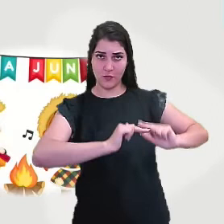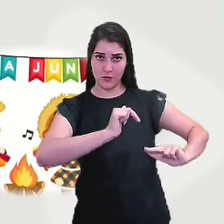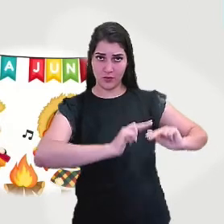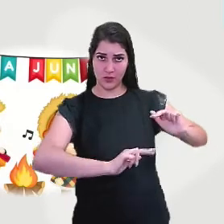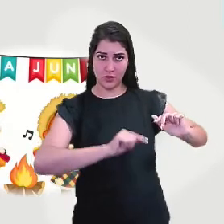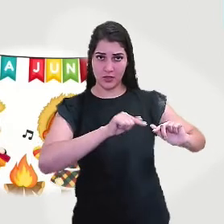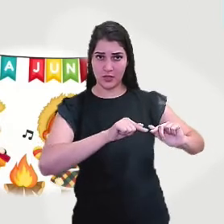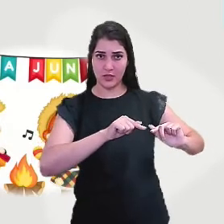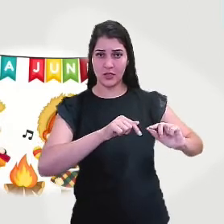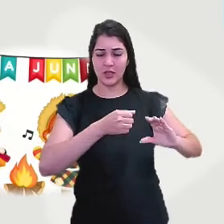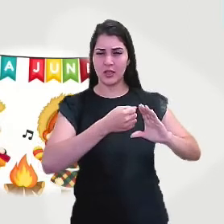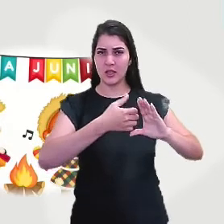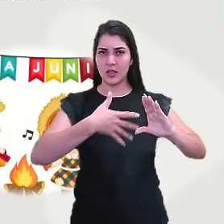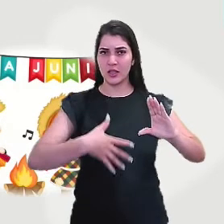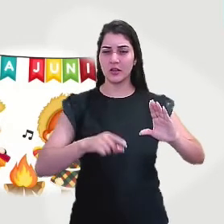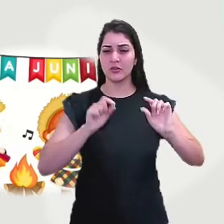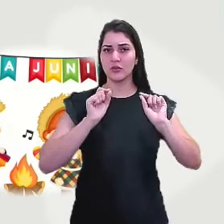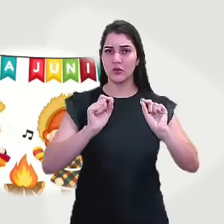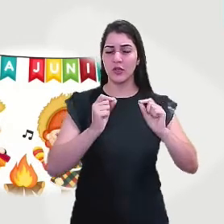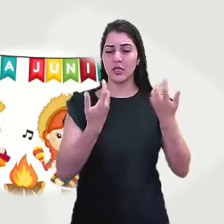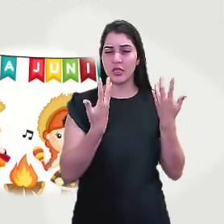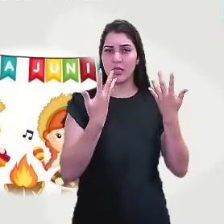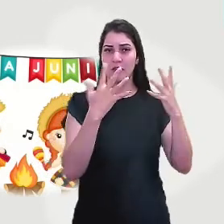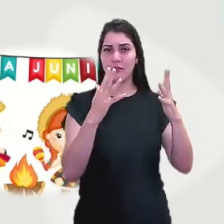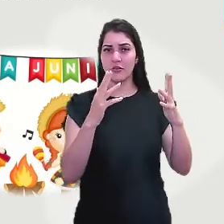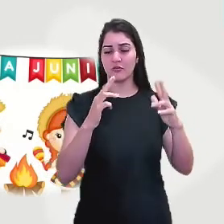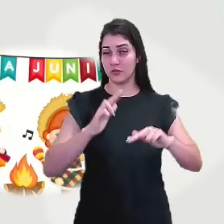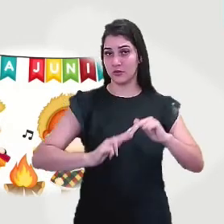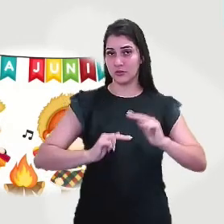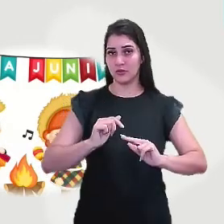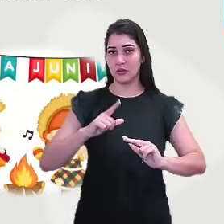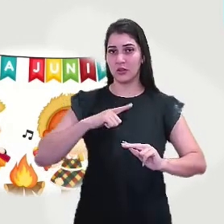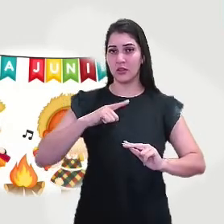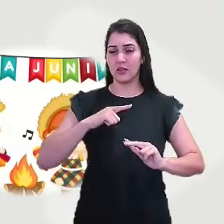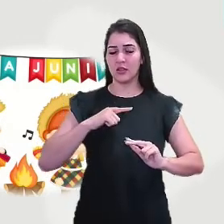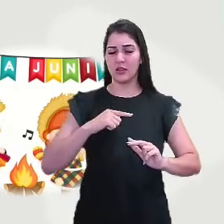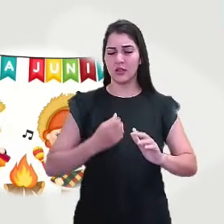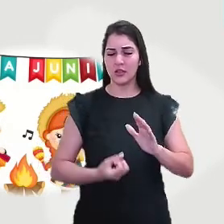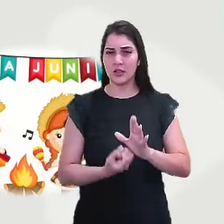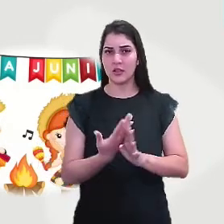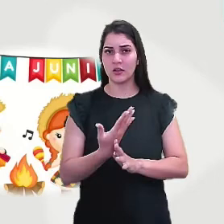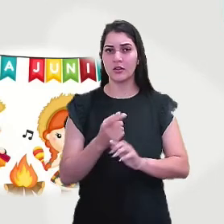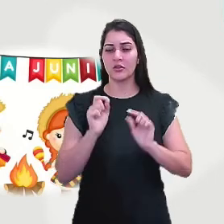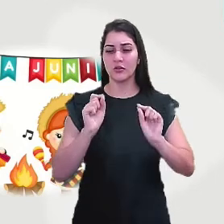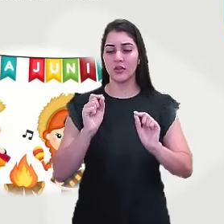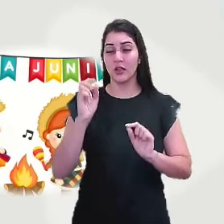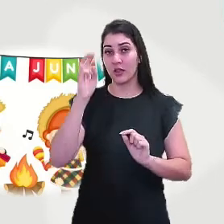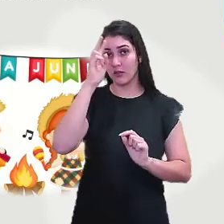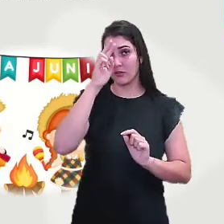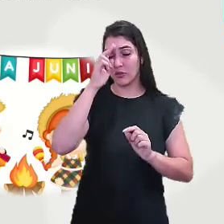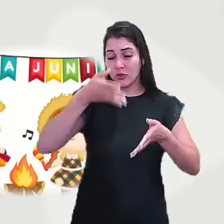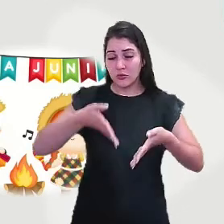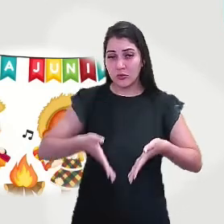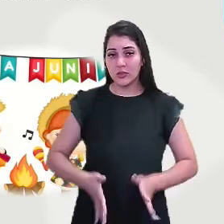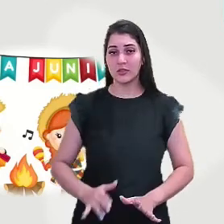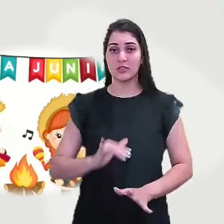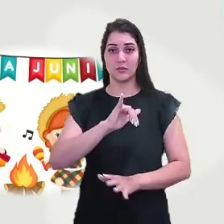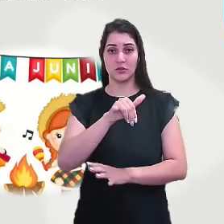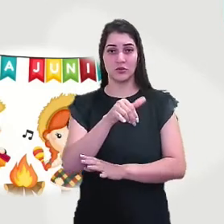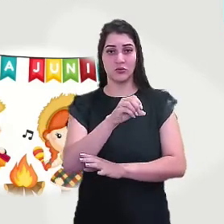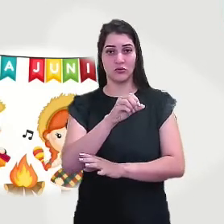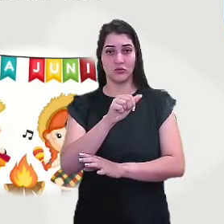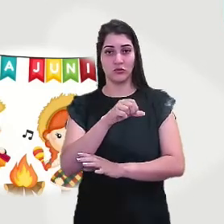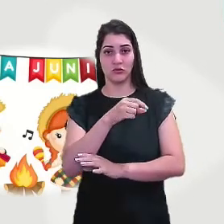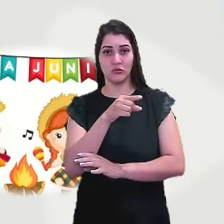fogueira característica das festas de São João tem o seu fundamento na história do nascimento de João Batista. A fogueira